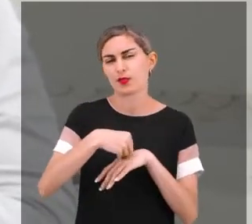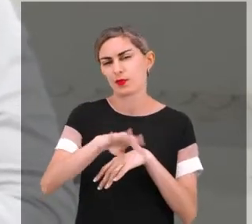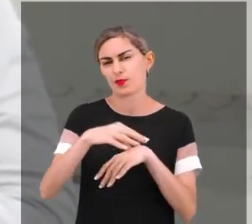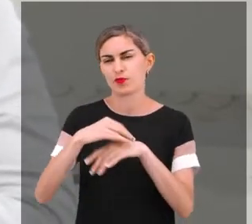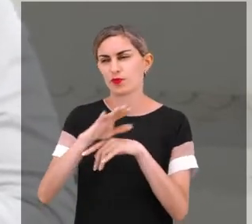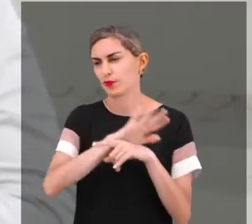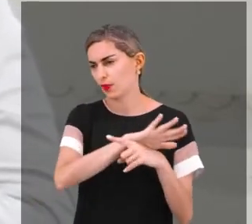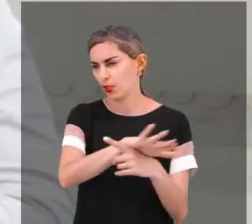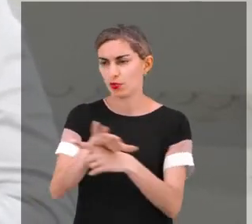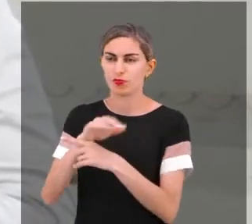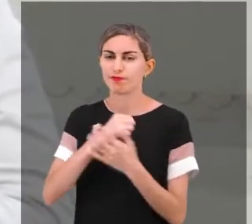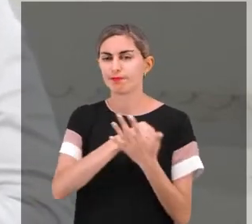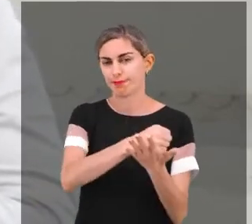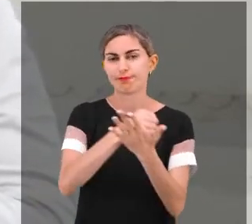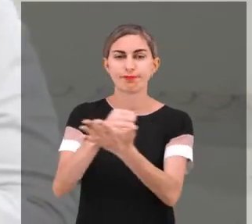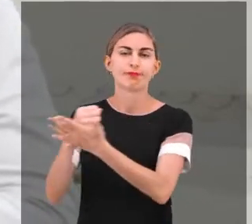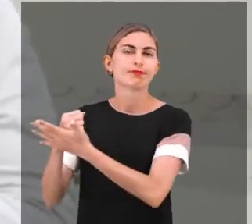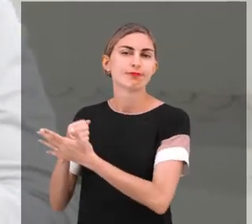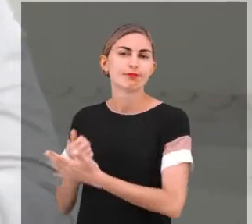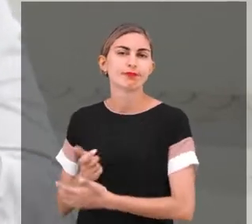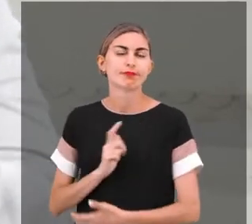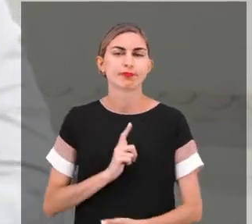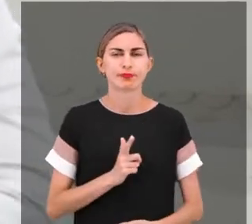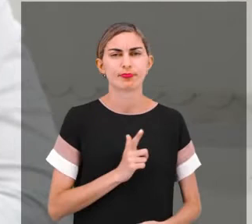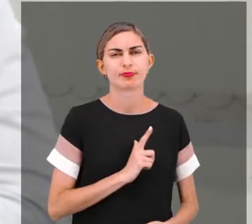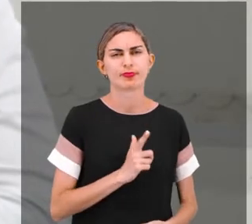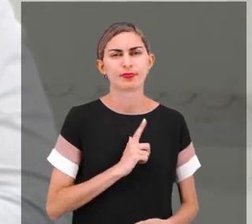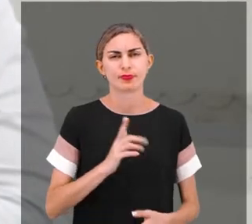possam contribuir para que tenhamos